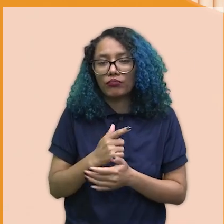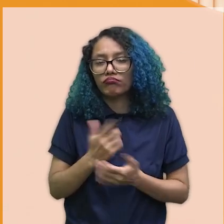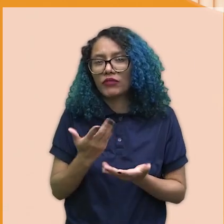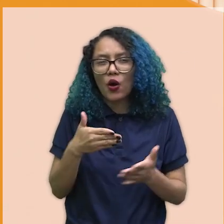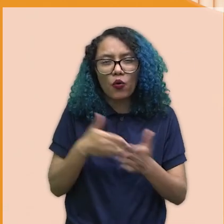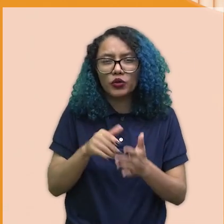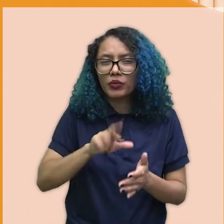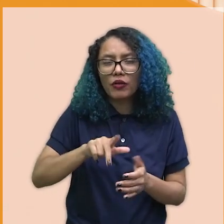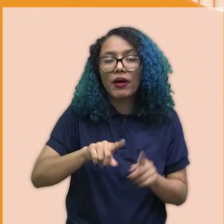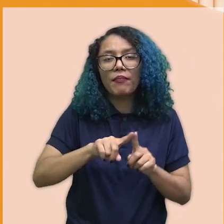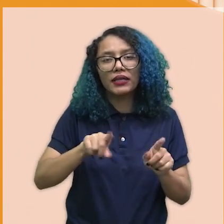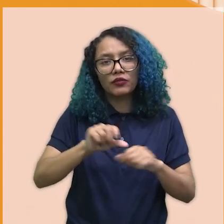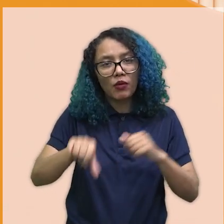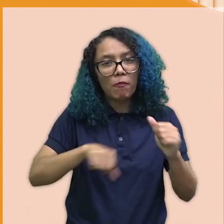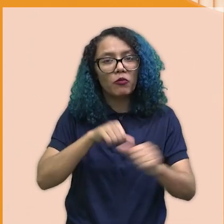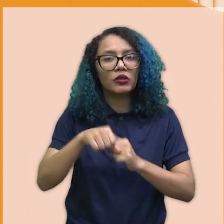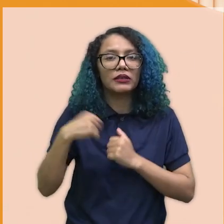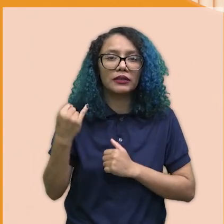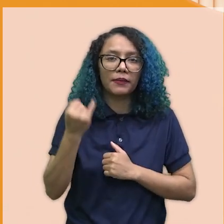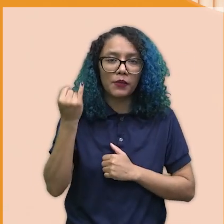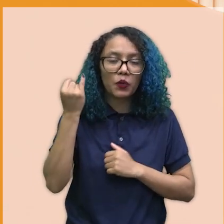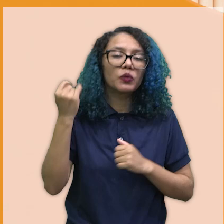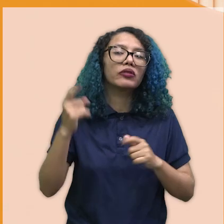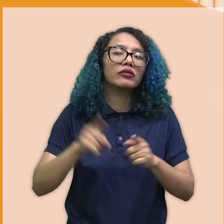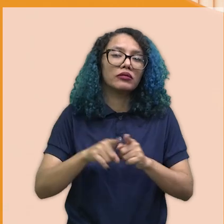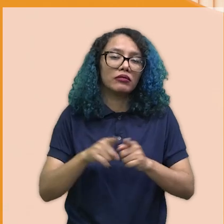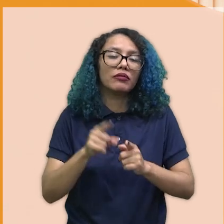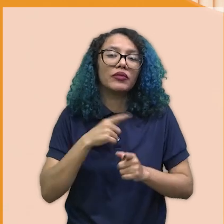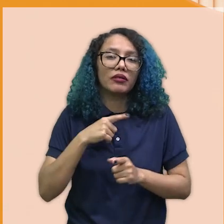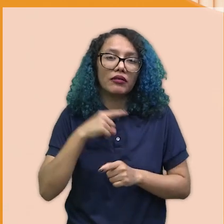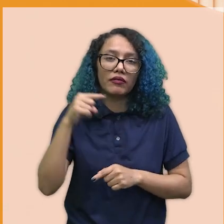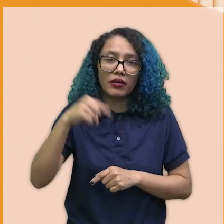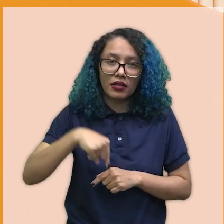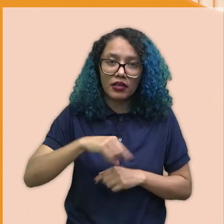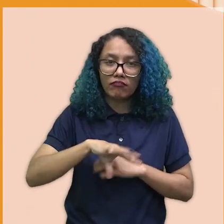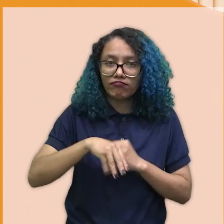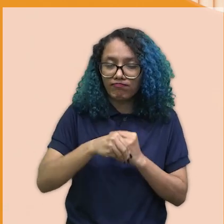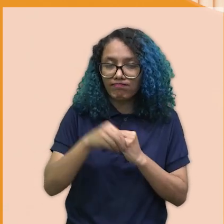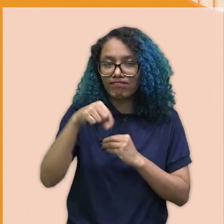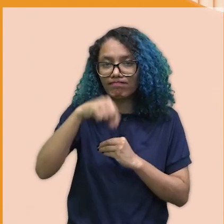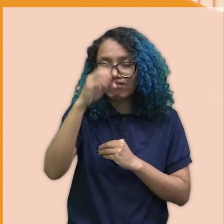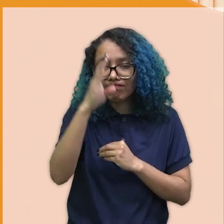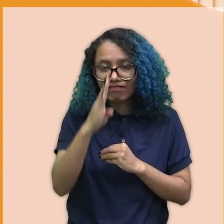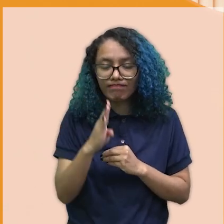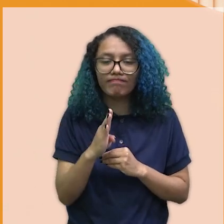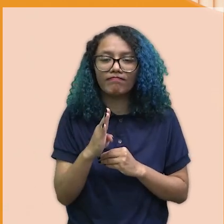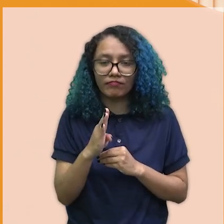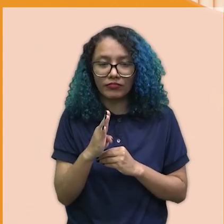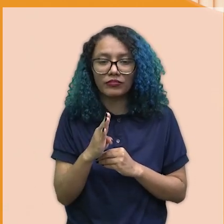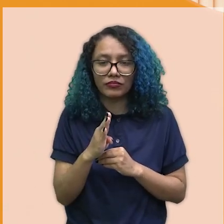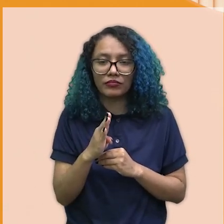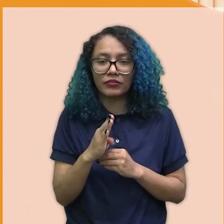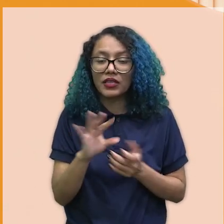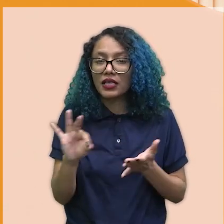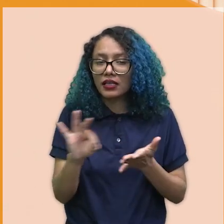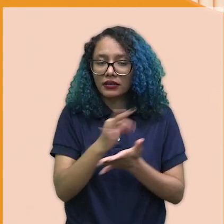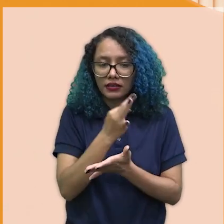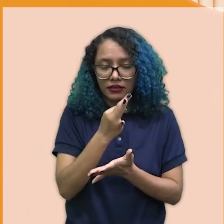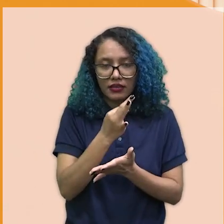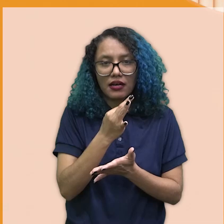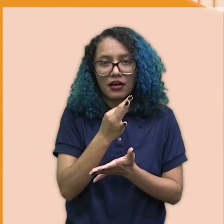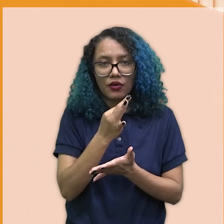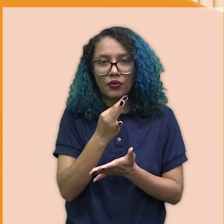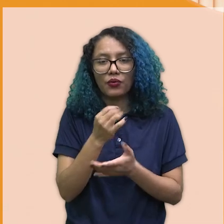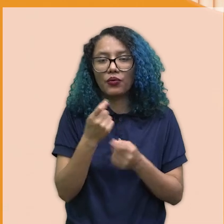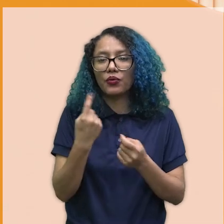mais significativa que nós tivemos no nosso território, e isso aconteceu em 1903, quando o tratado quando foi assinado o